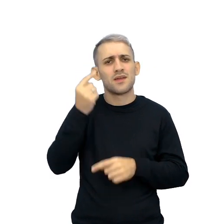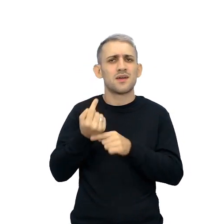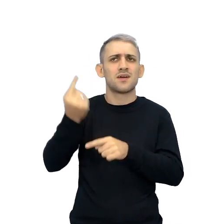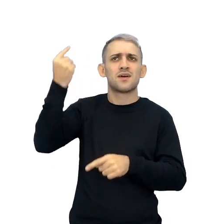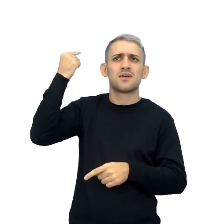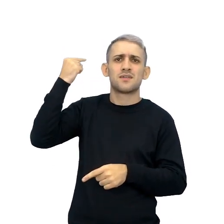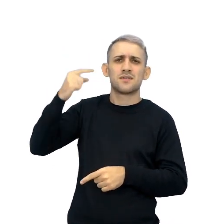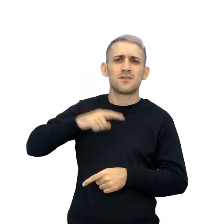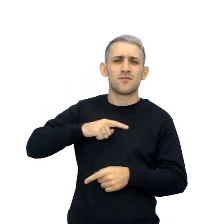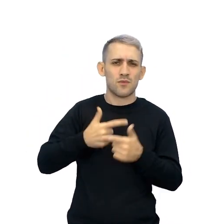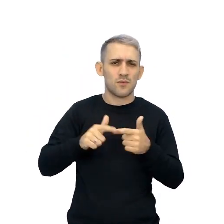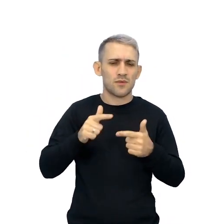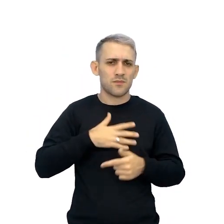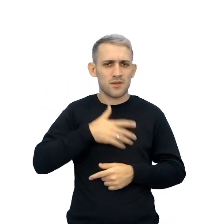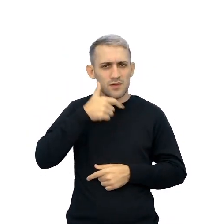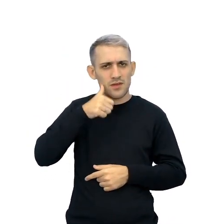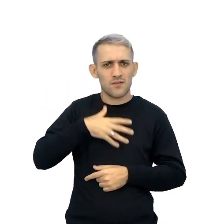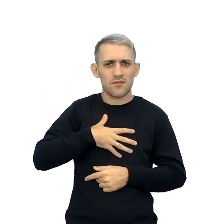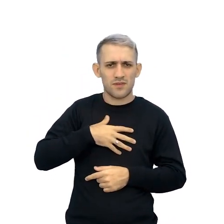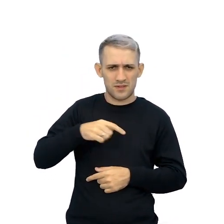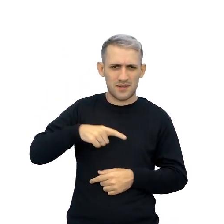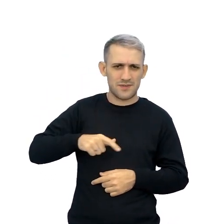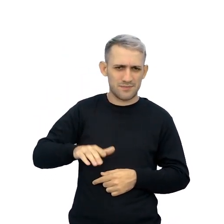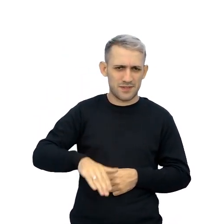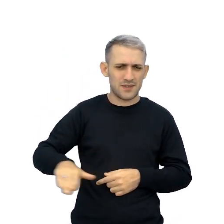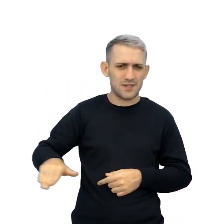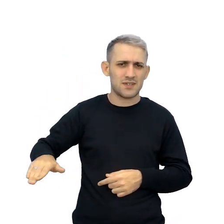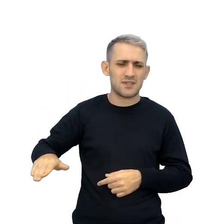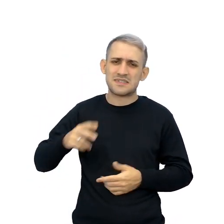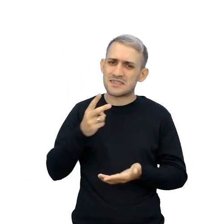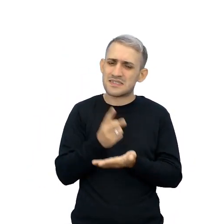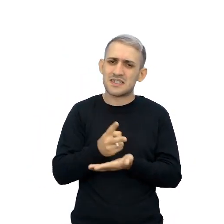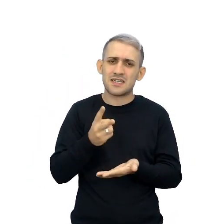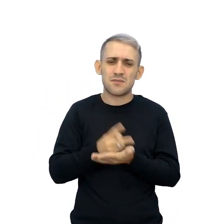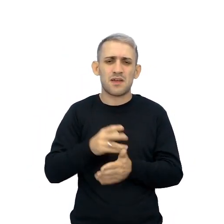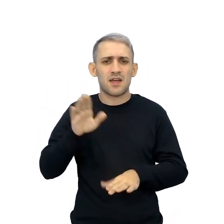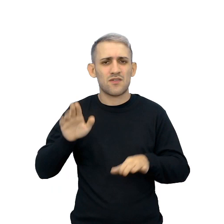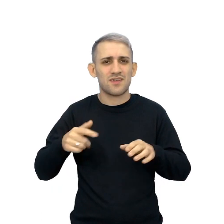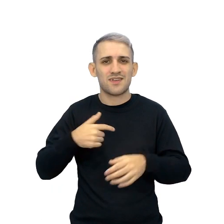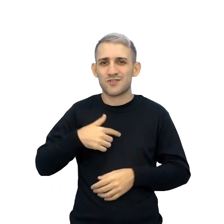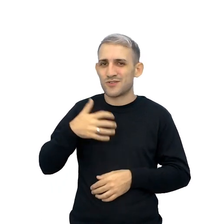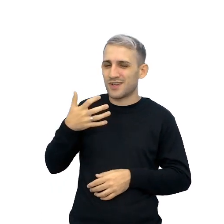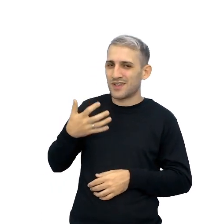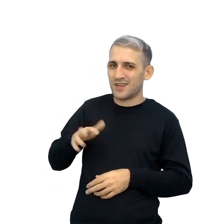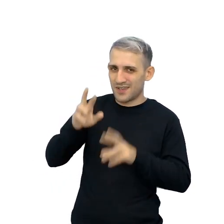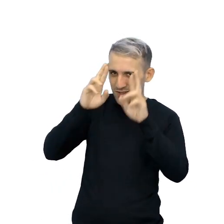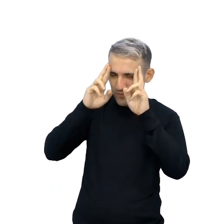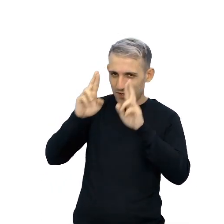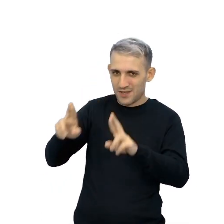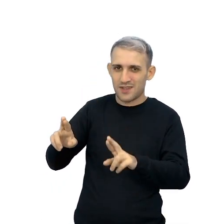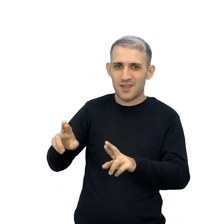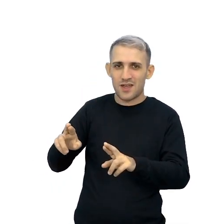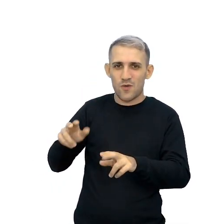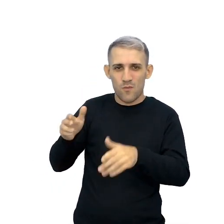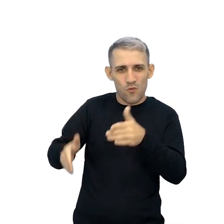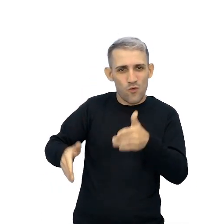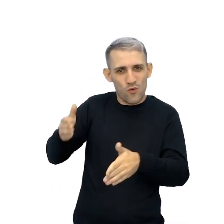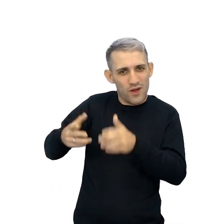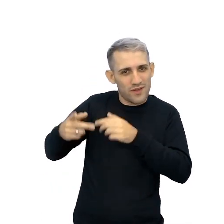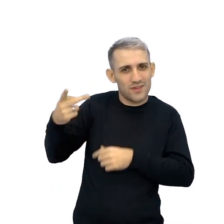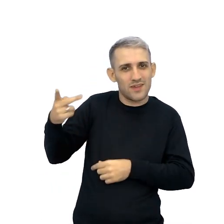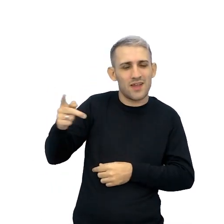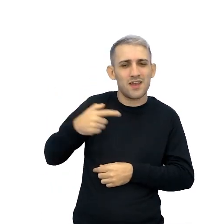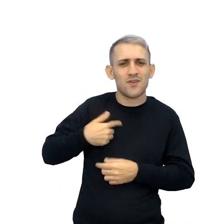minha filha. Eu tenho uma filha muito pequena e, por muitas vezes, eu não quis respeitar o processo dela e quis que